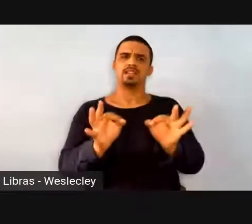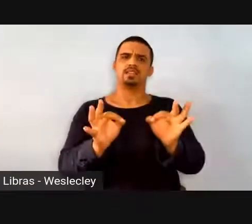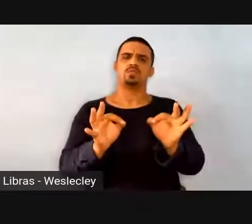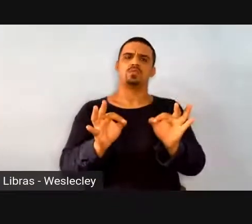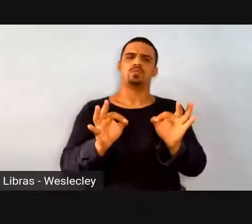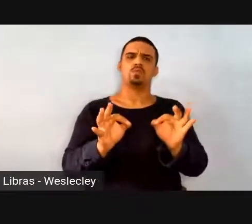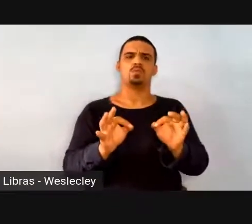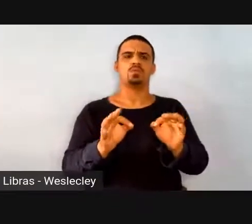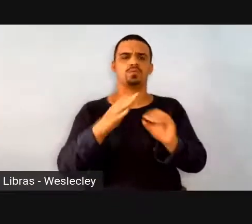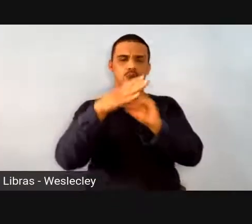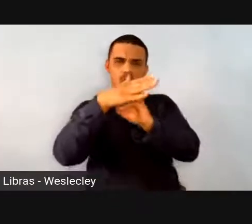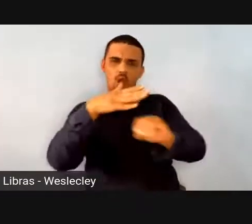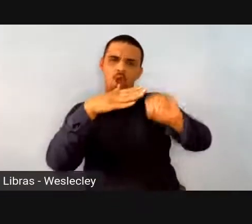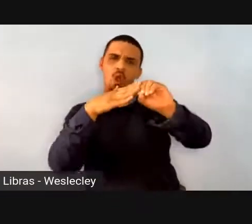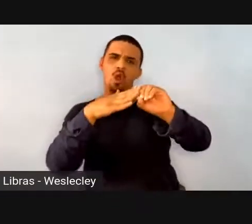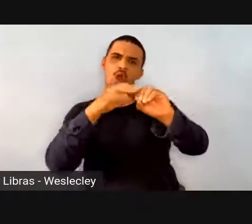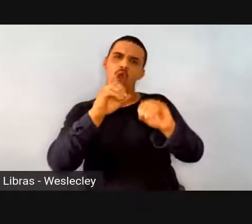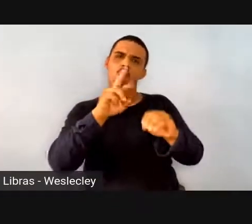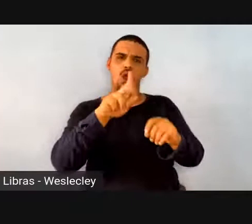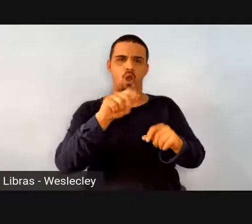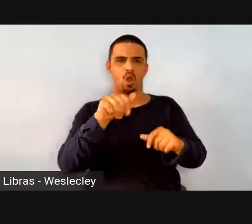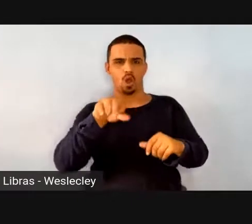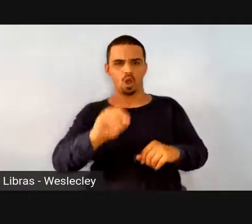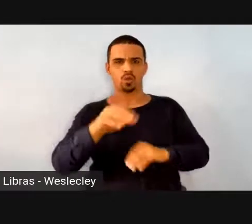tanta transparência e